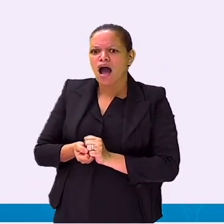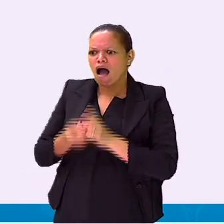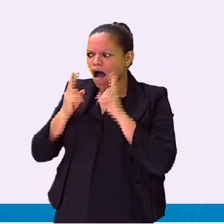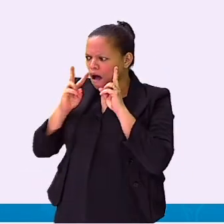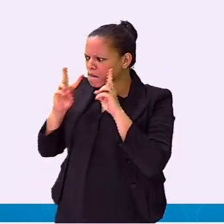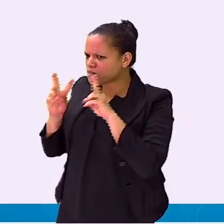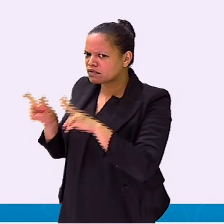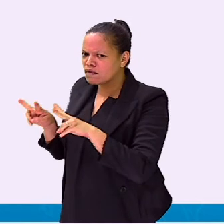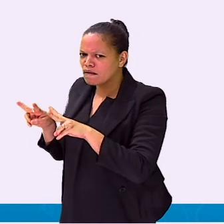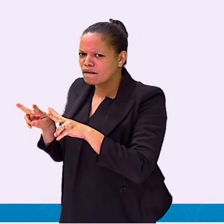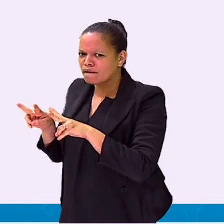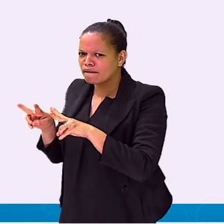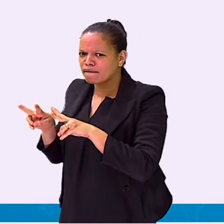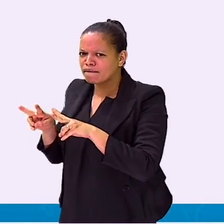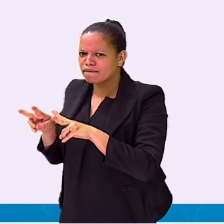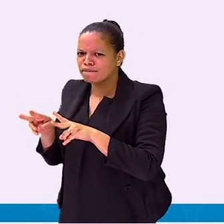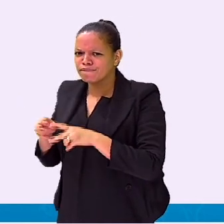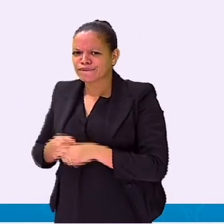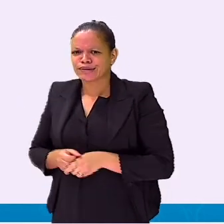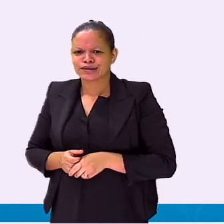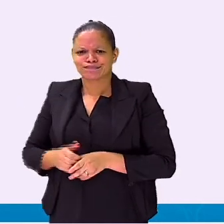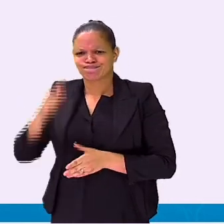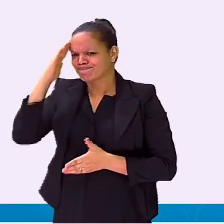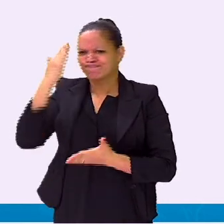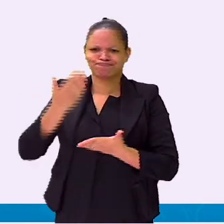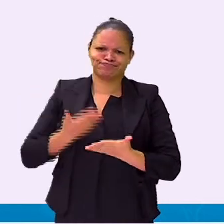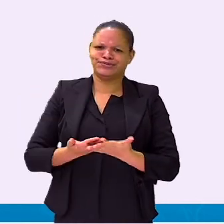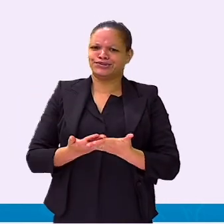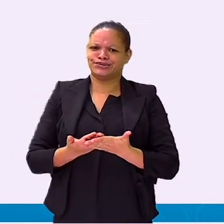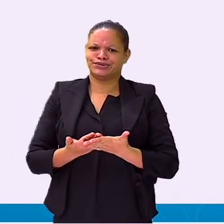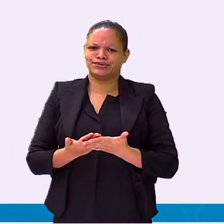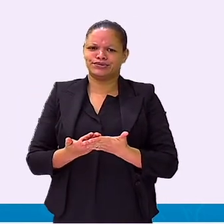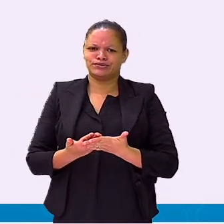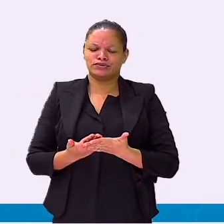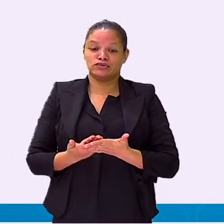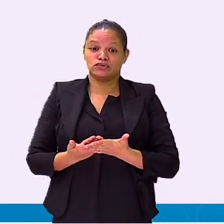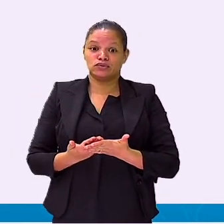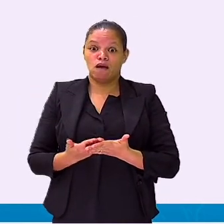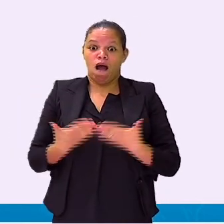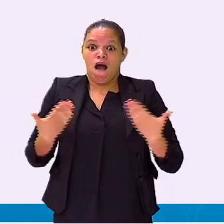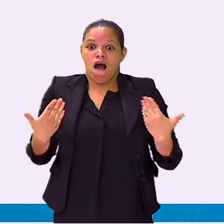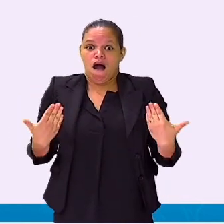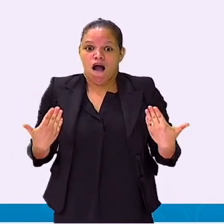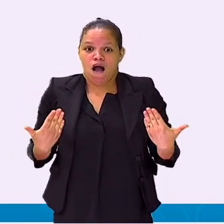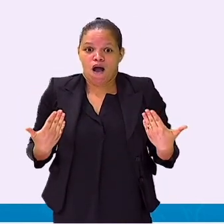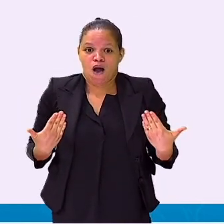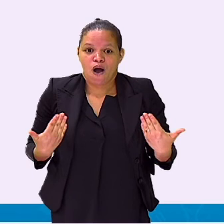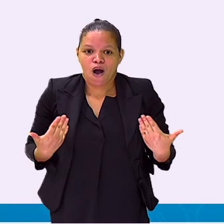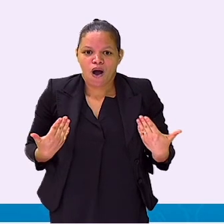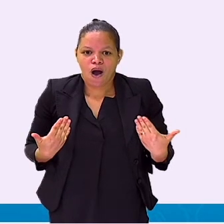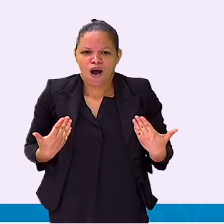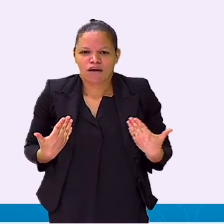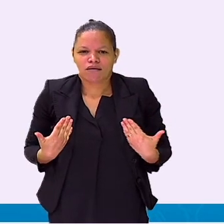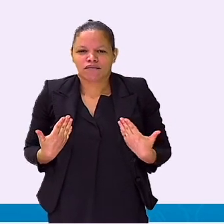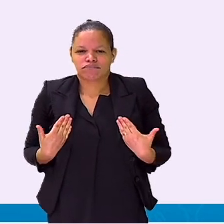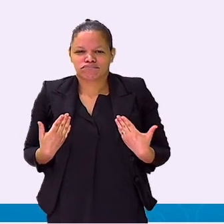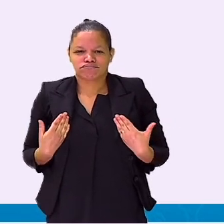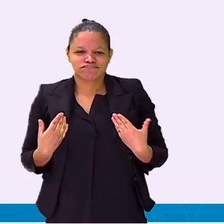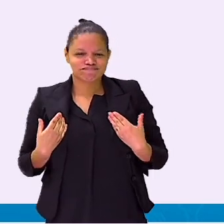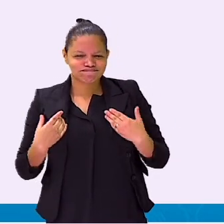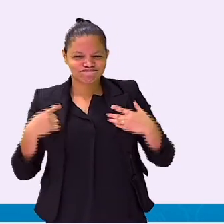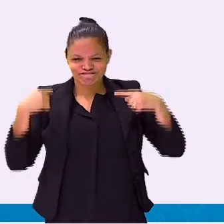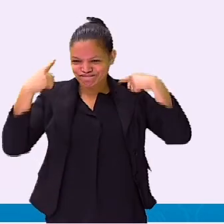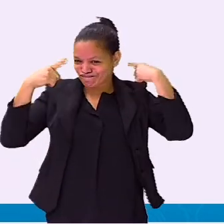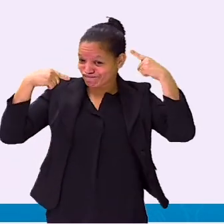de butuca, cheio da grana, e trem bom sou. Então,